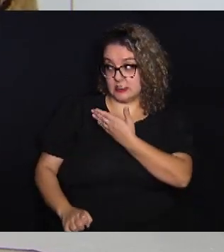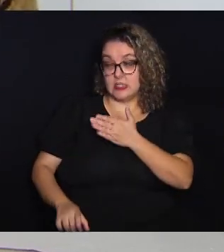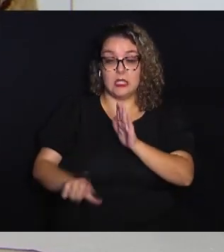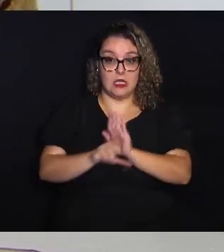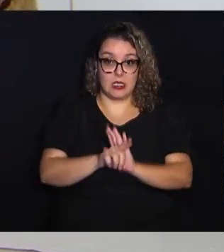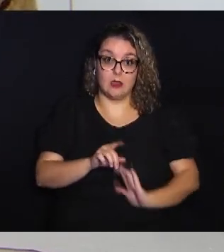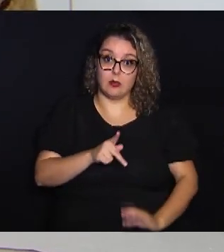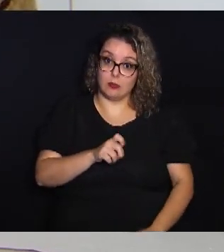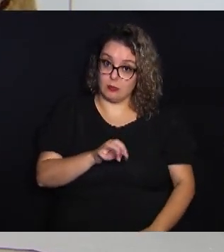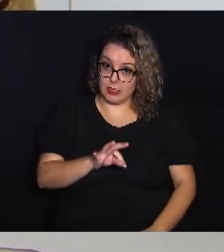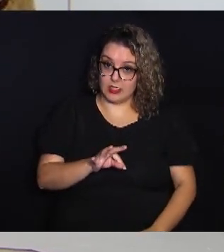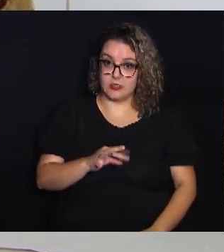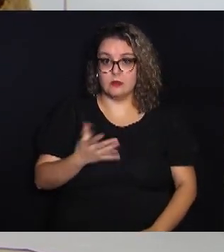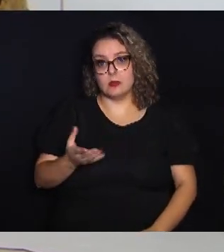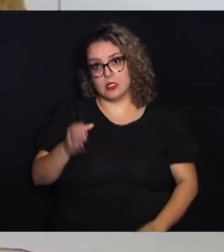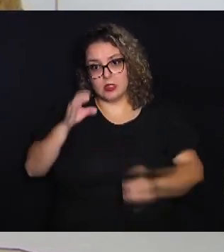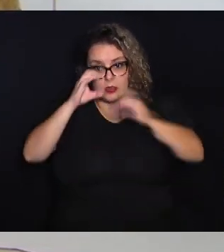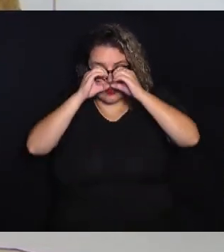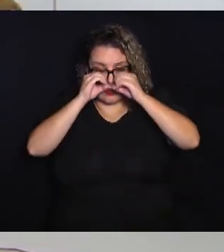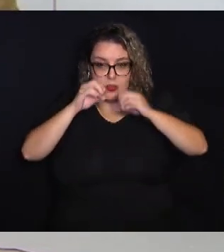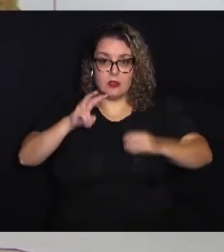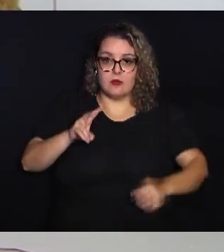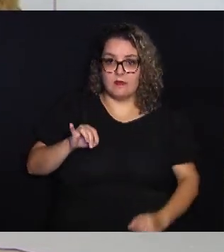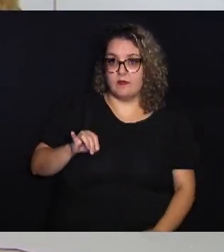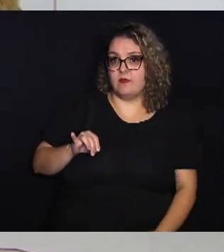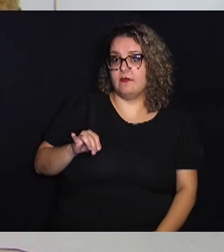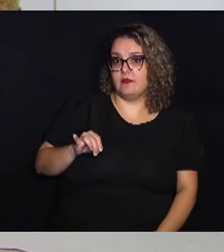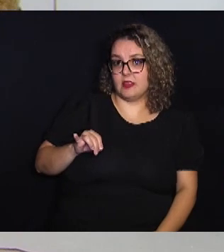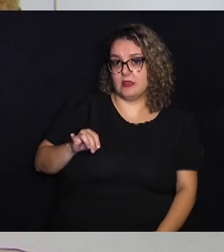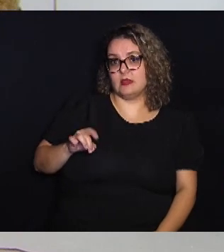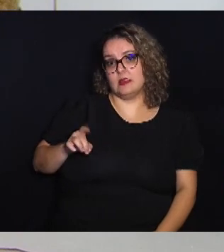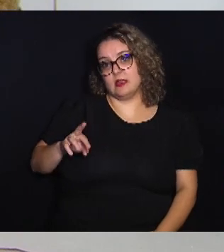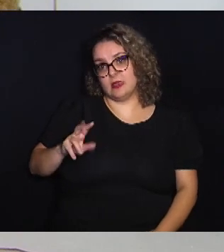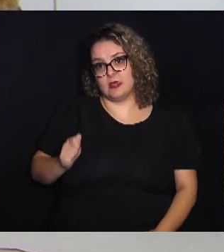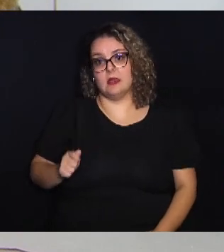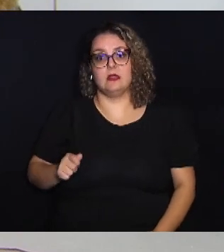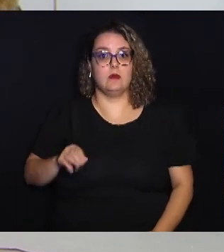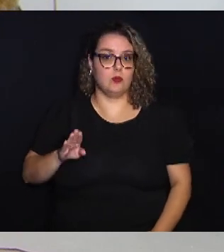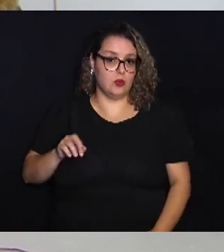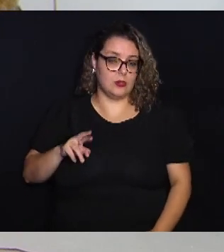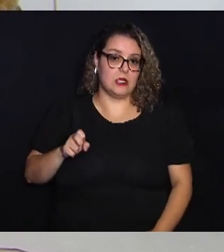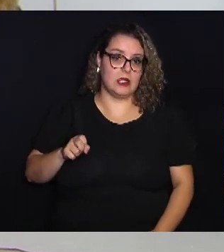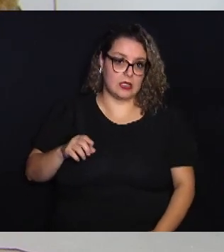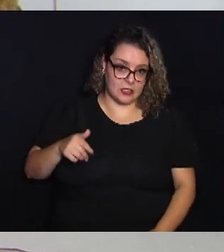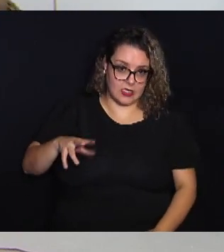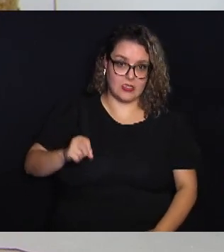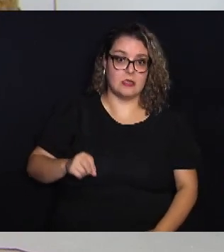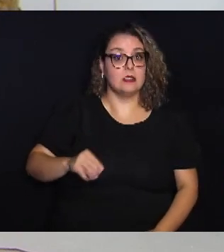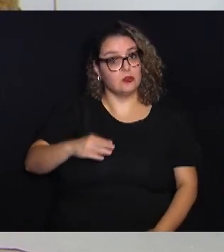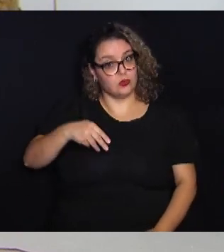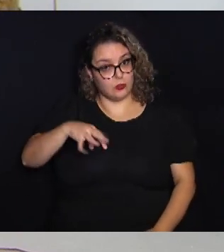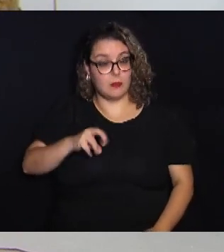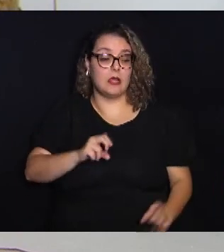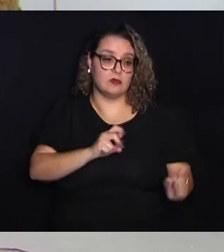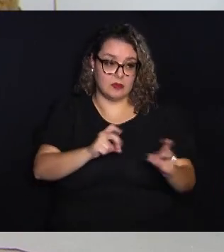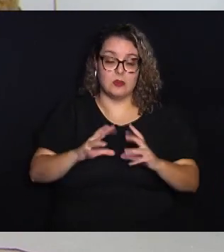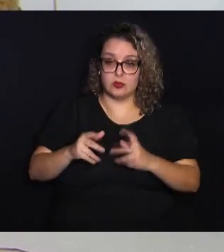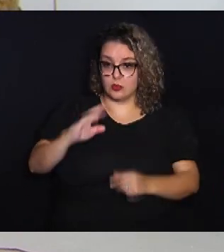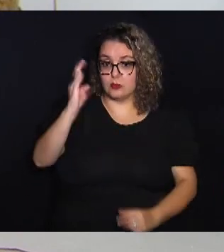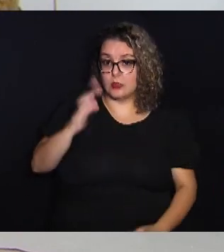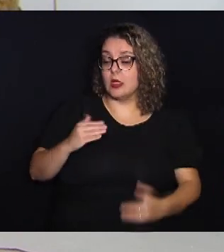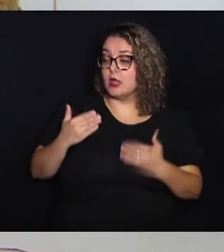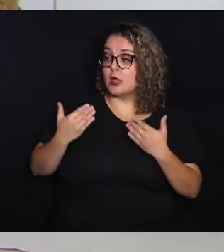tendo legalmente como pet, né? Agora, coruja suindara, coruja buraqueira, corujinha do mato, existem já criadouros comercializando para todo o